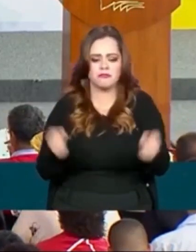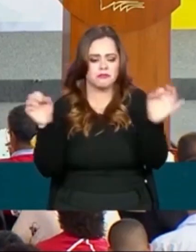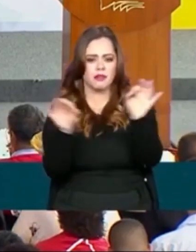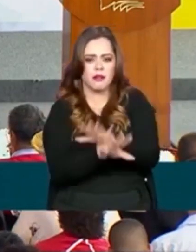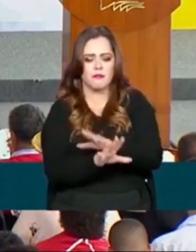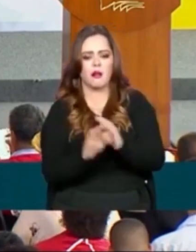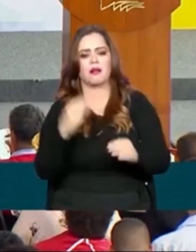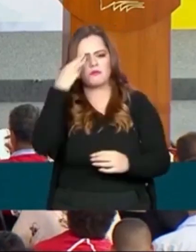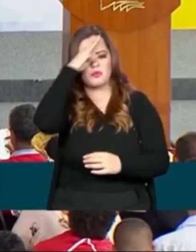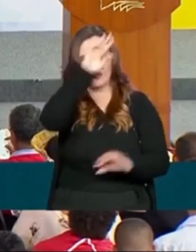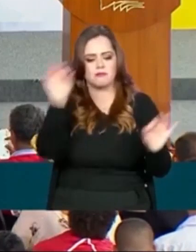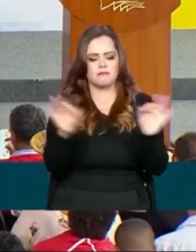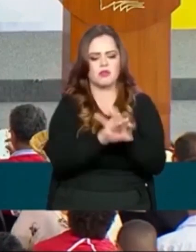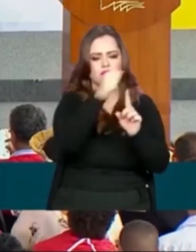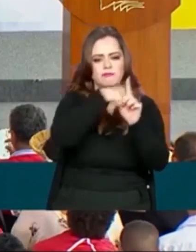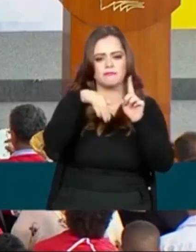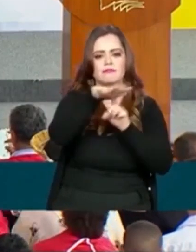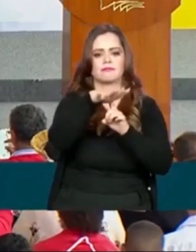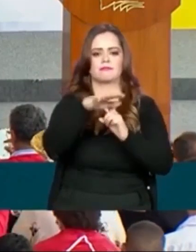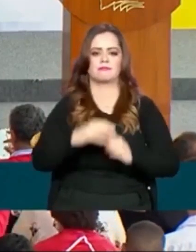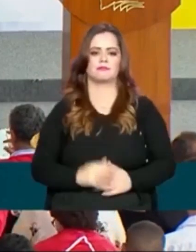derrotar o bolsonarismo na sociedade.